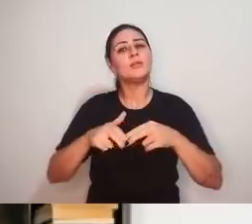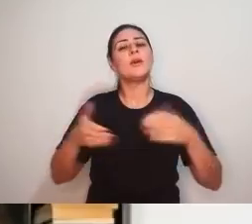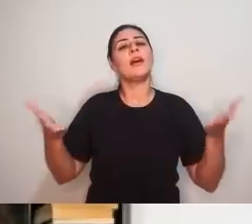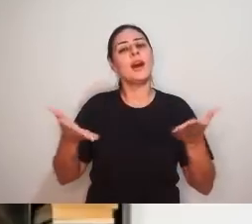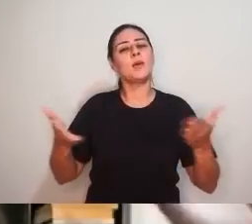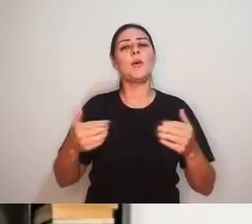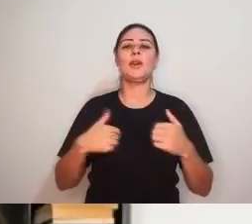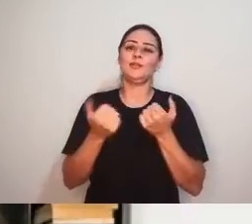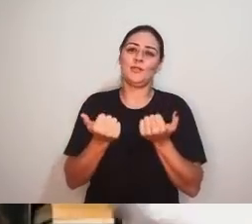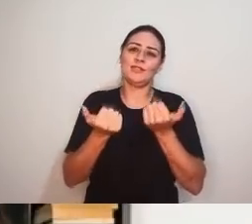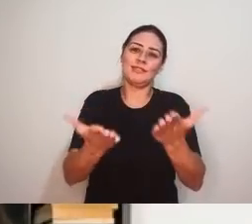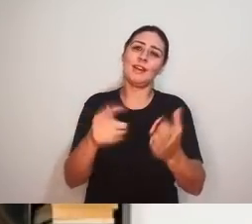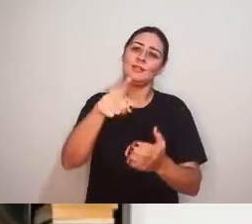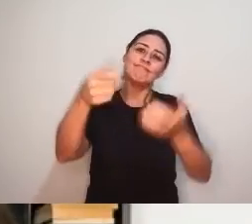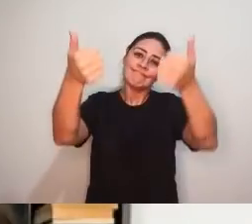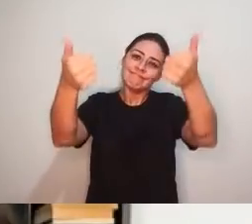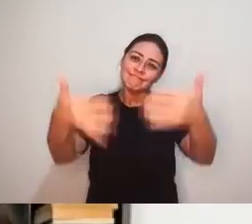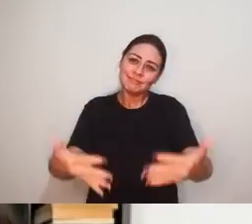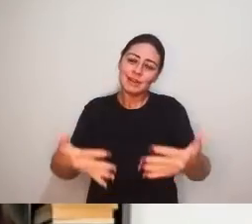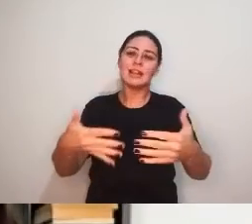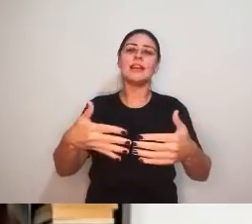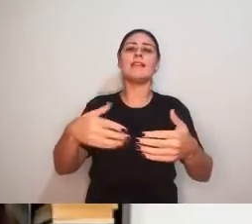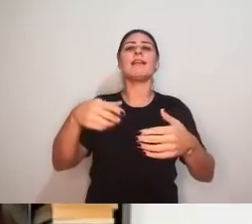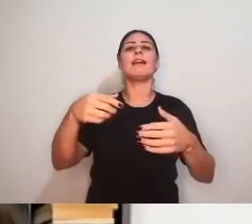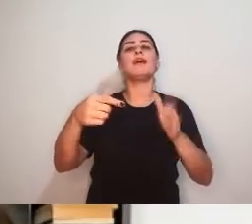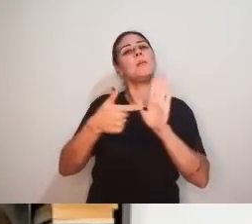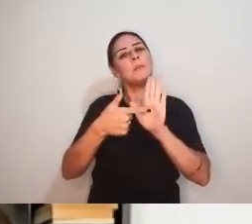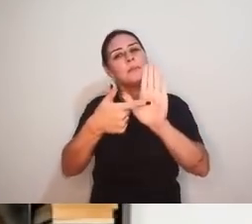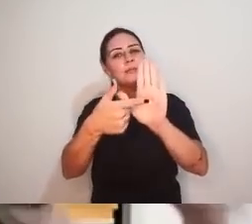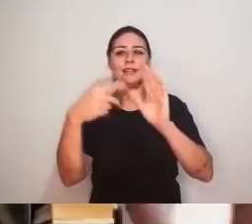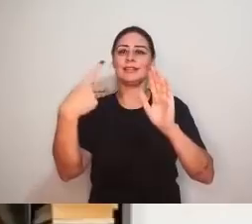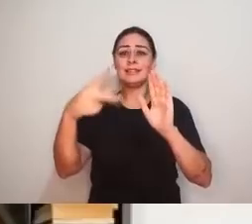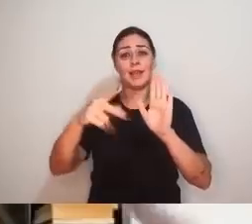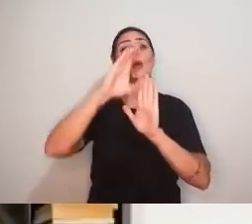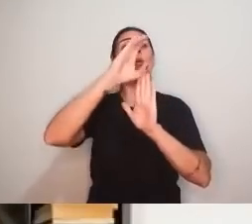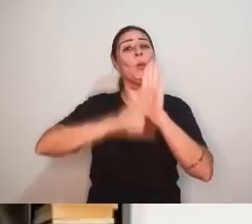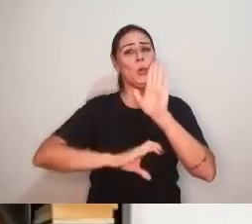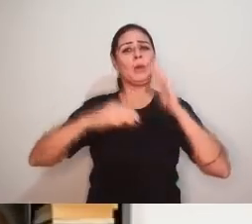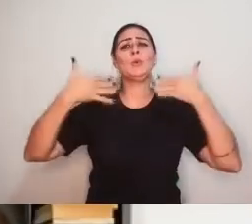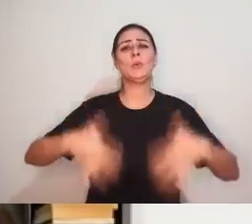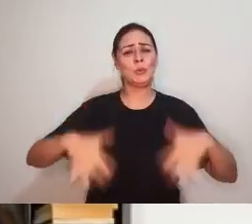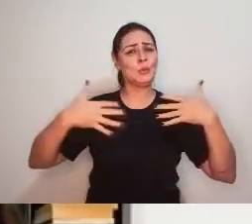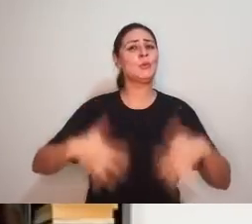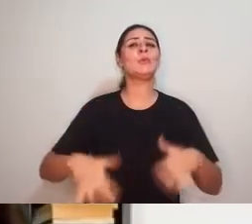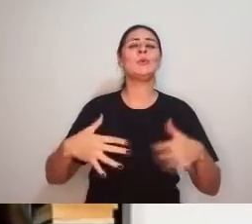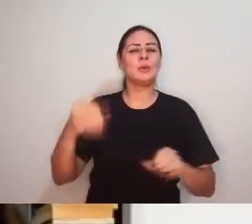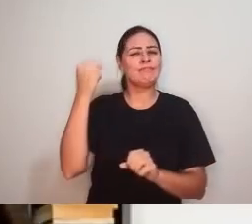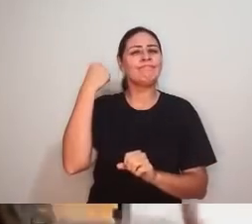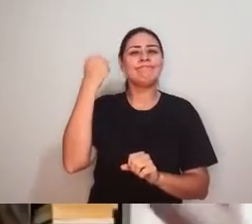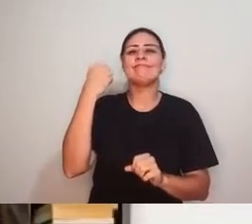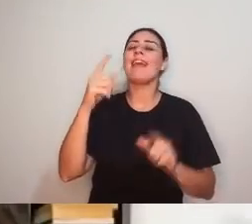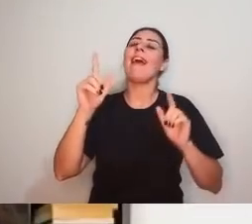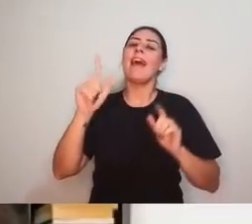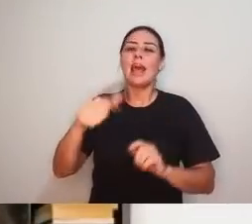nesse sentido, eu vou abrir a palavra para o professor, para que o professor faça as suas apresentações, porque o currículo dele é bem extenso